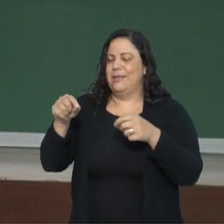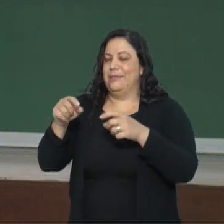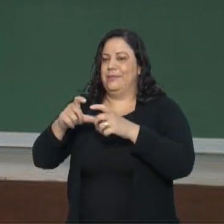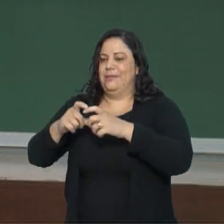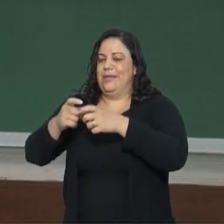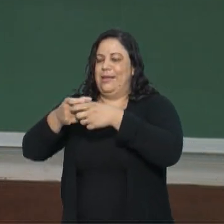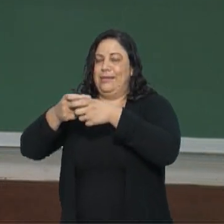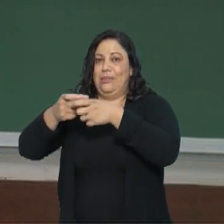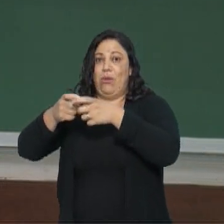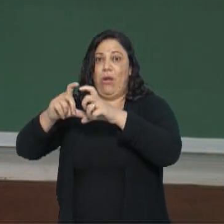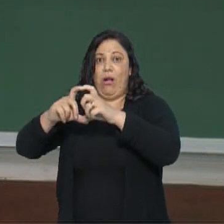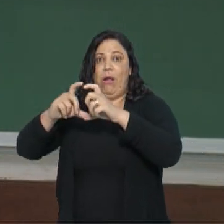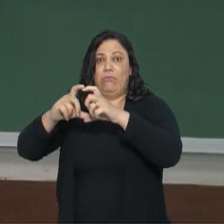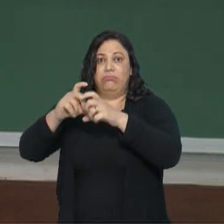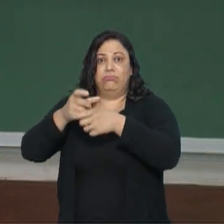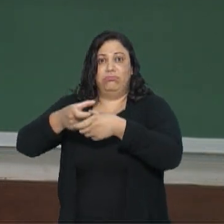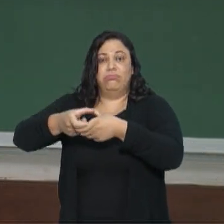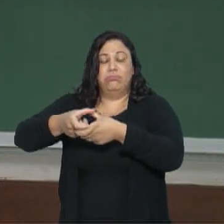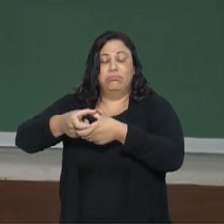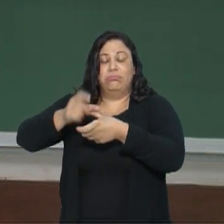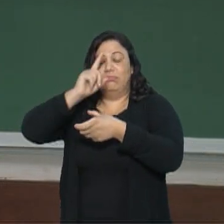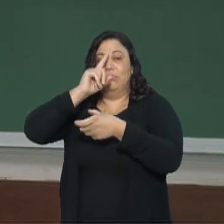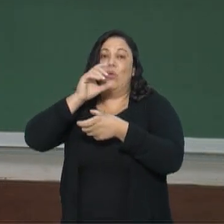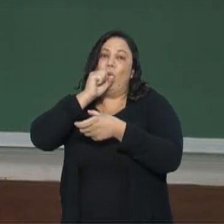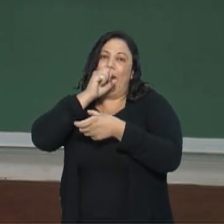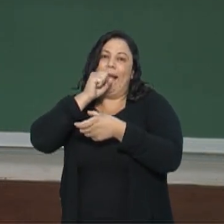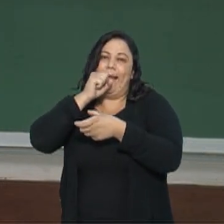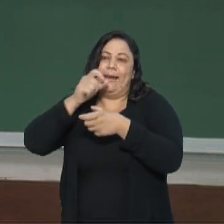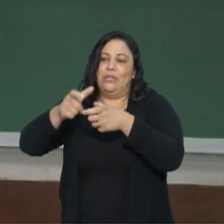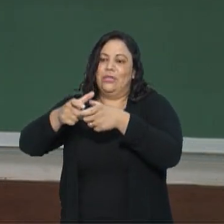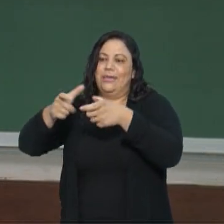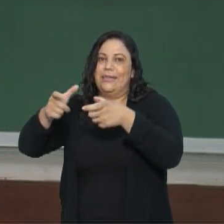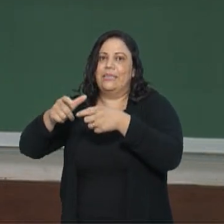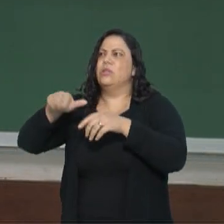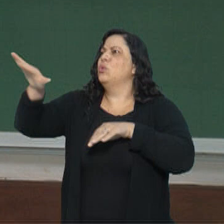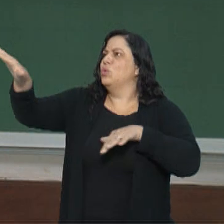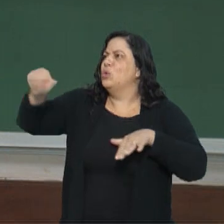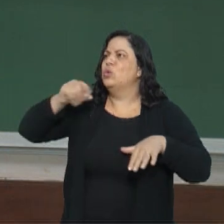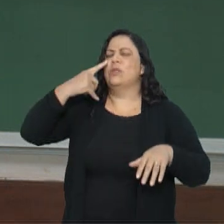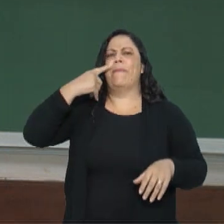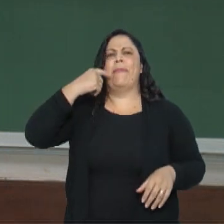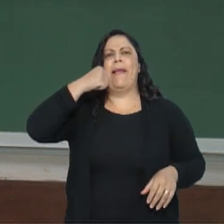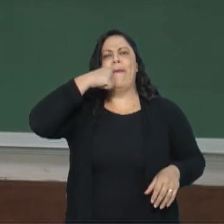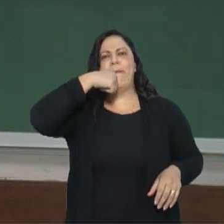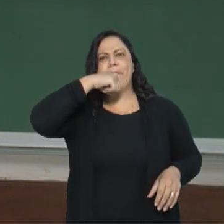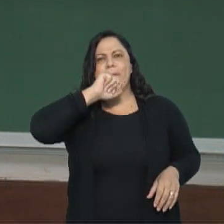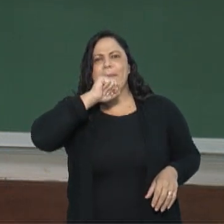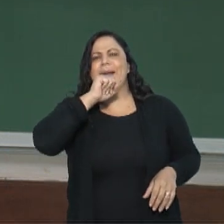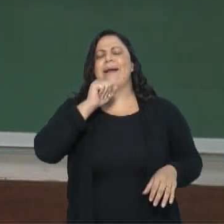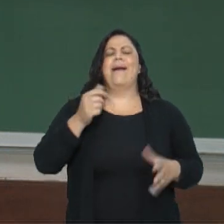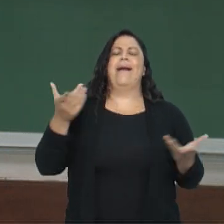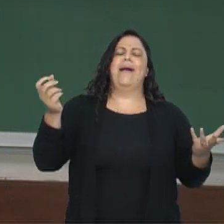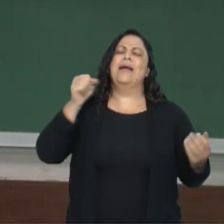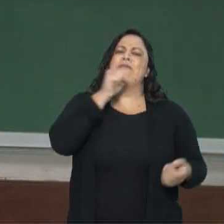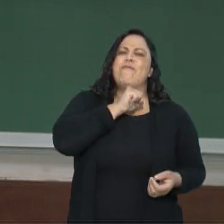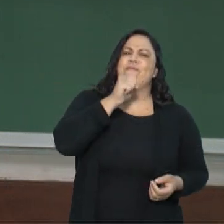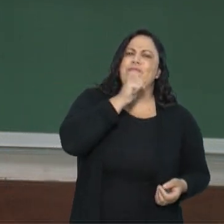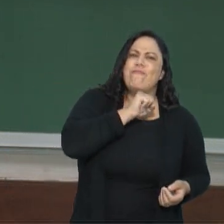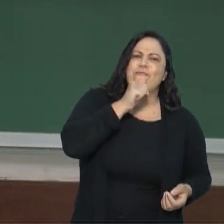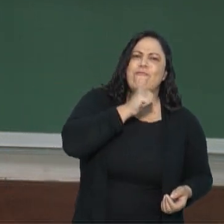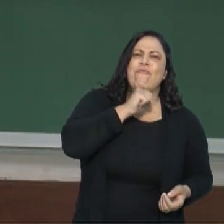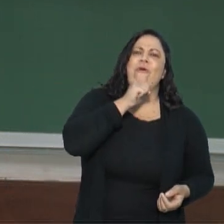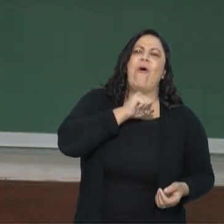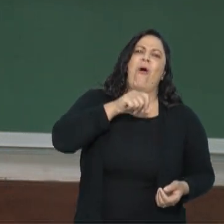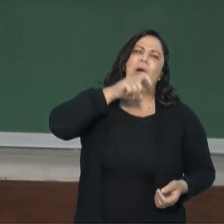o laranja é grandão, eu tive que até chamar ela para me ajudar. Então, olha, chama a mãe, chama o pai, chama a avó, chama o vô, o papagaio,